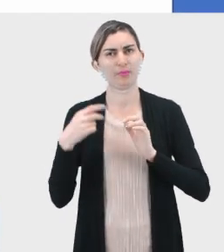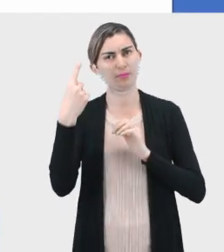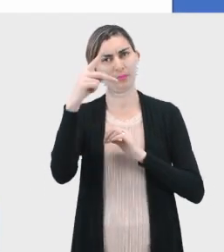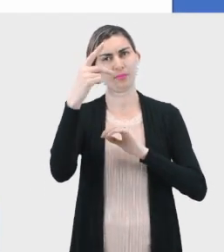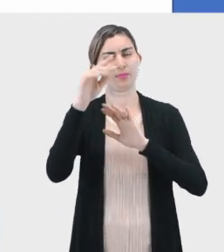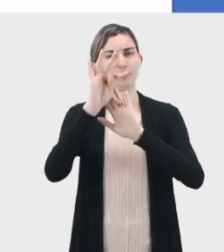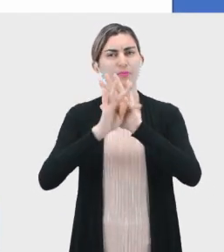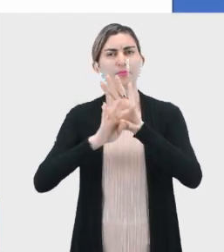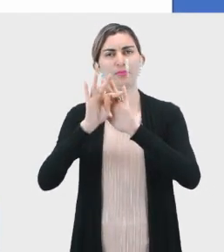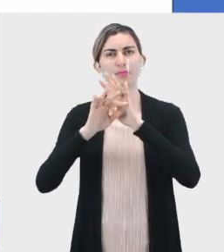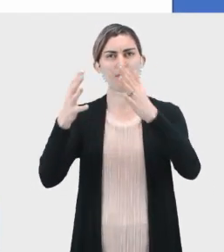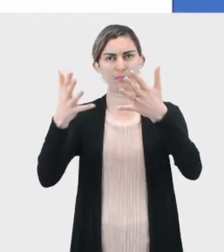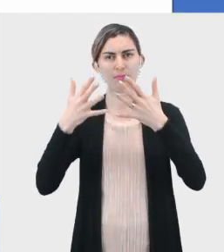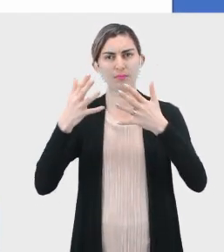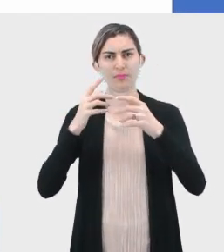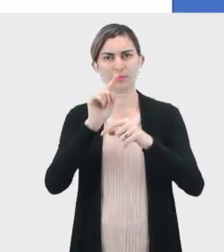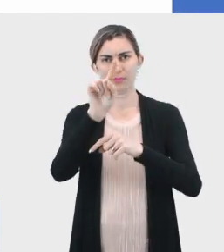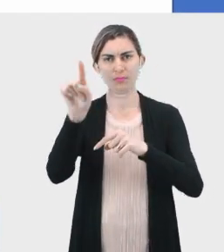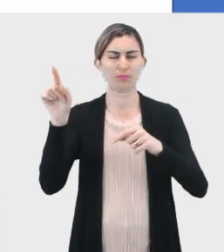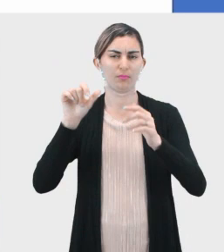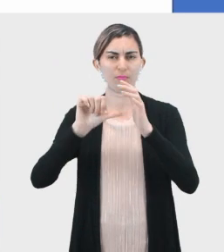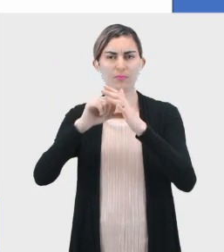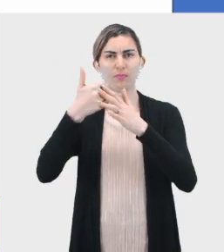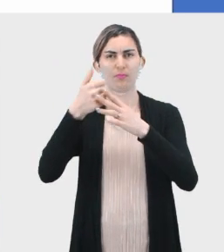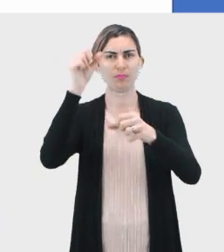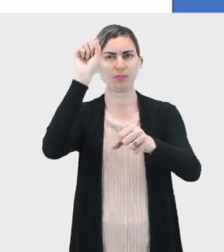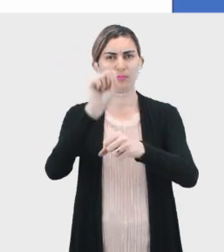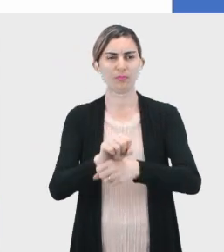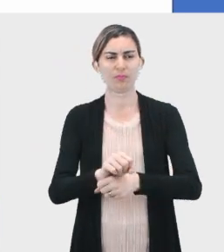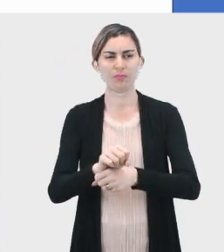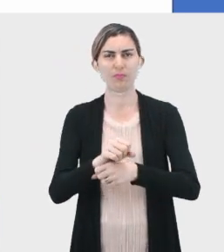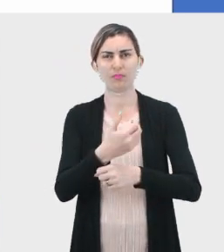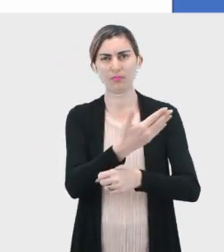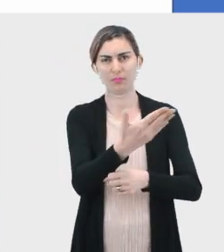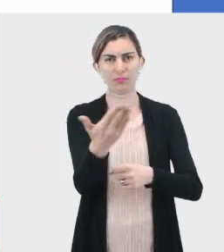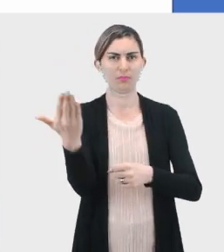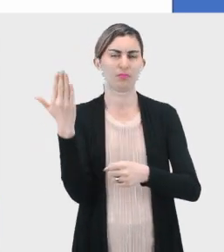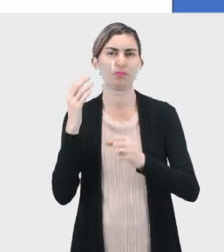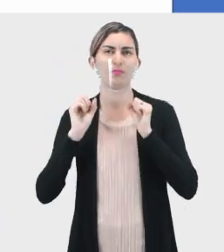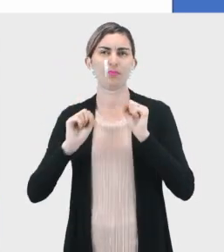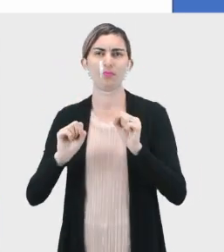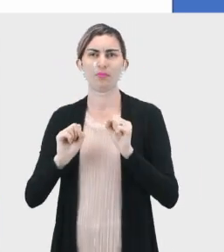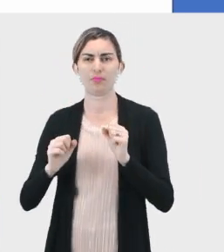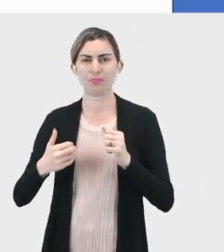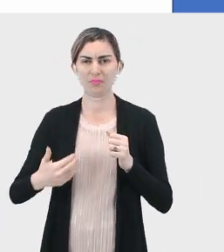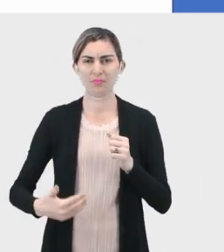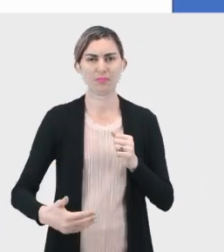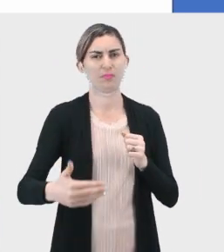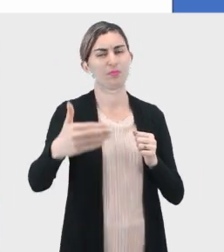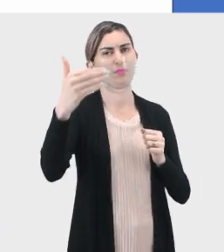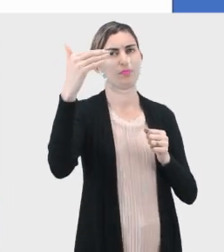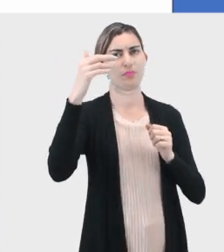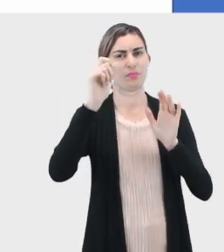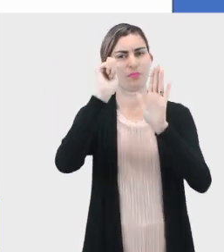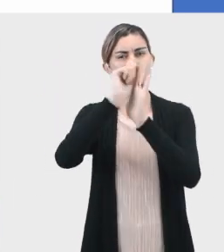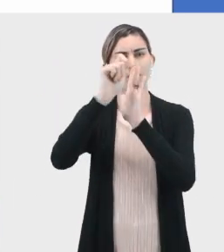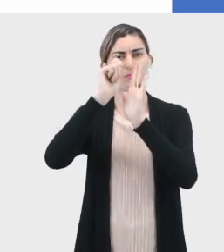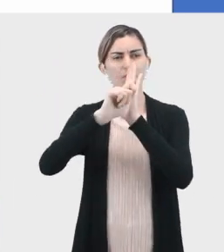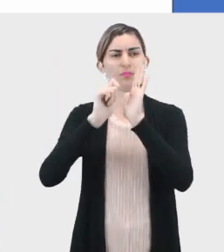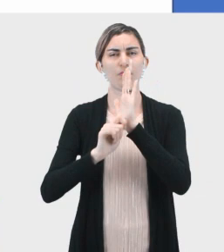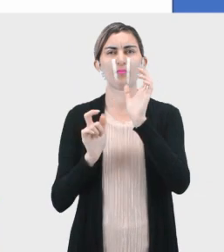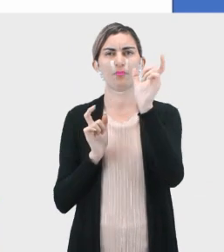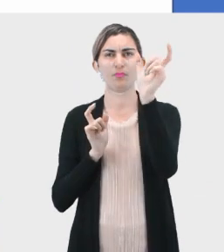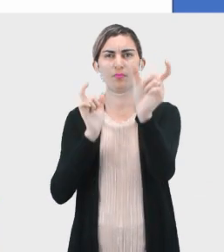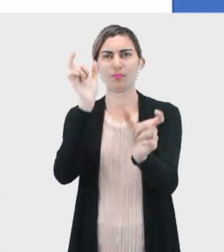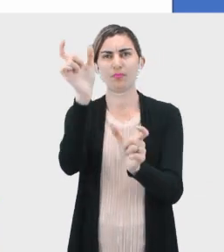Nesse texto, quero que vocês primeiro deem uma pausa e vocês podem ir sublinhando as palavras